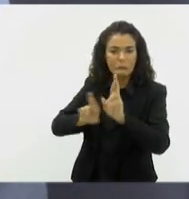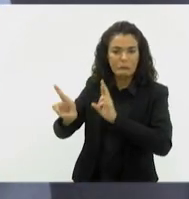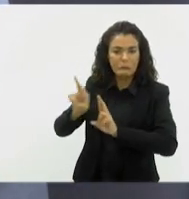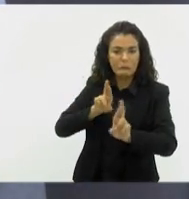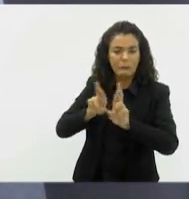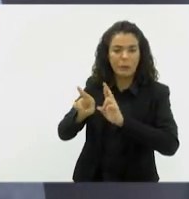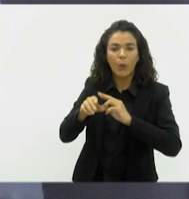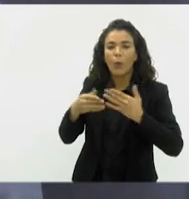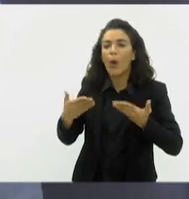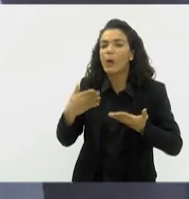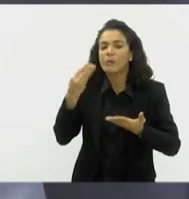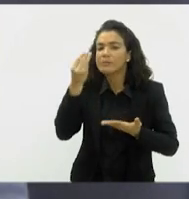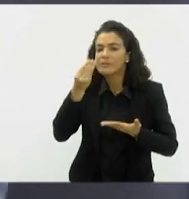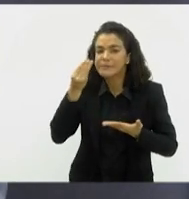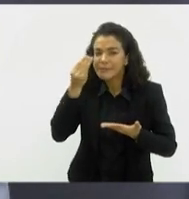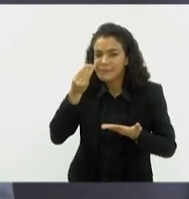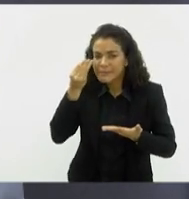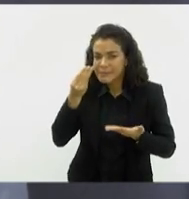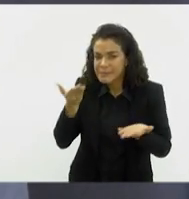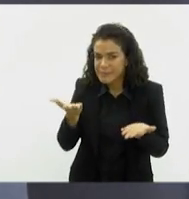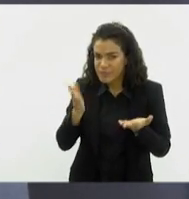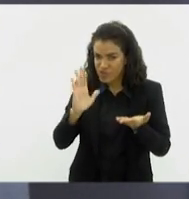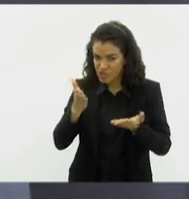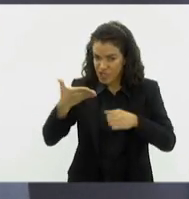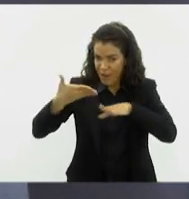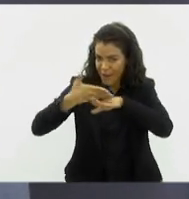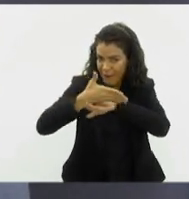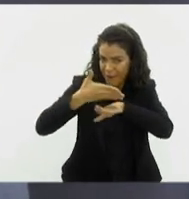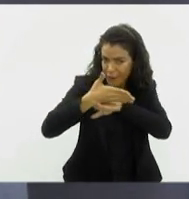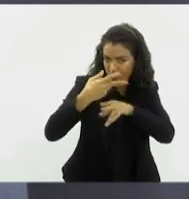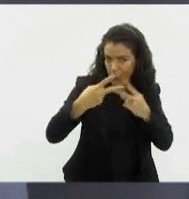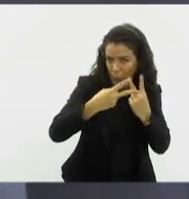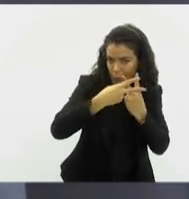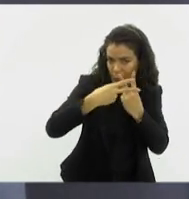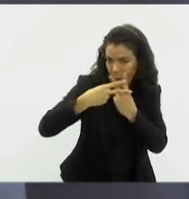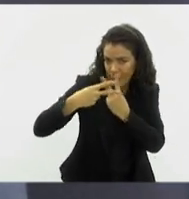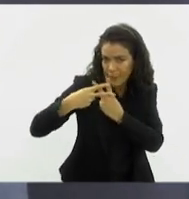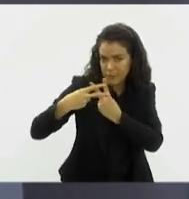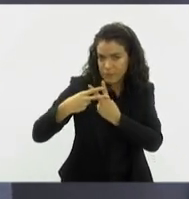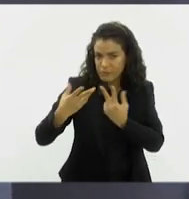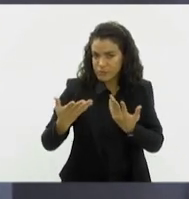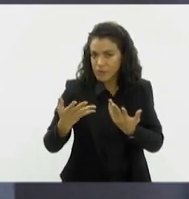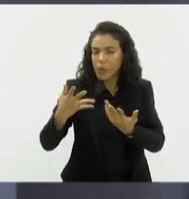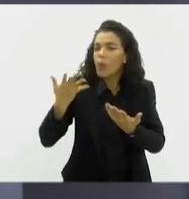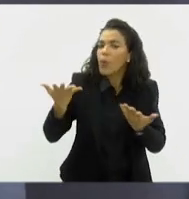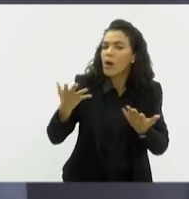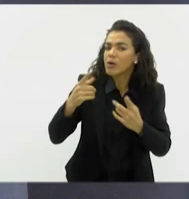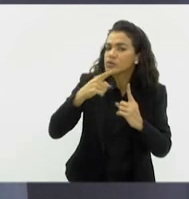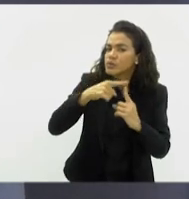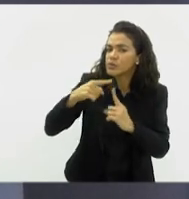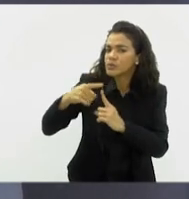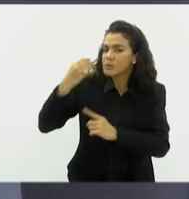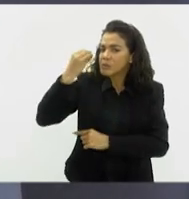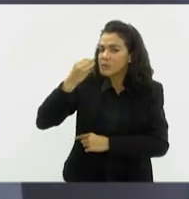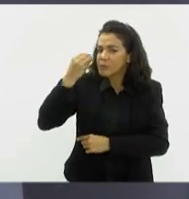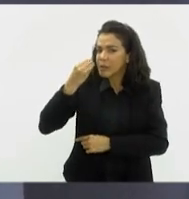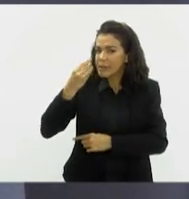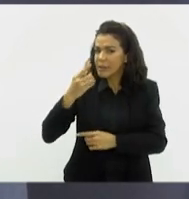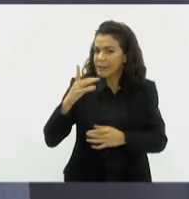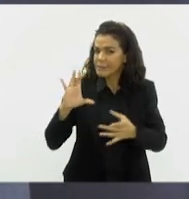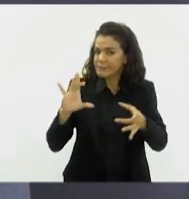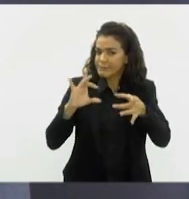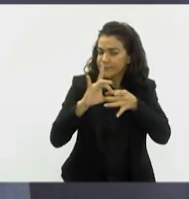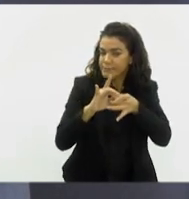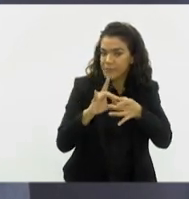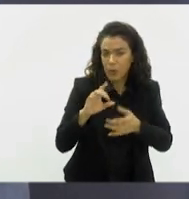especificamente qual é a sua experiência. A senhora já teve em alguma unidade de prisional e qual é a sua experiência com o tema? Eu